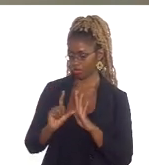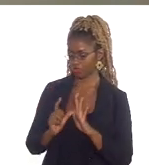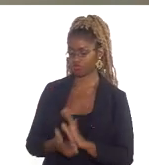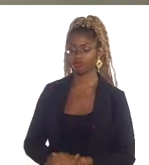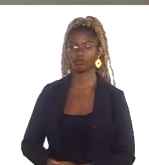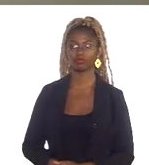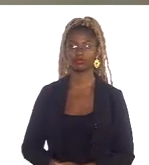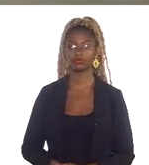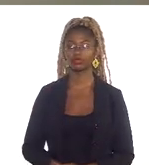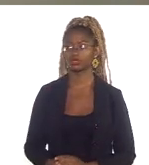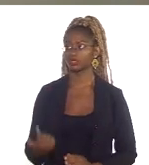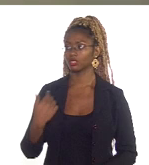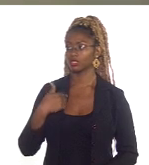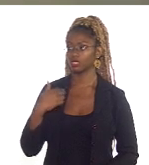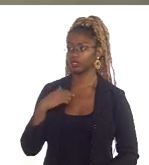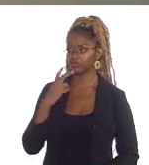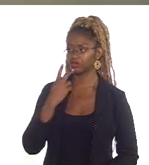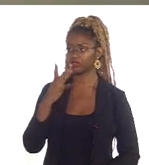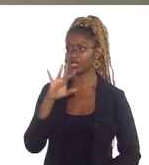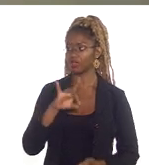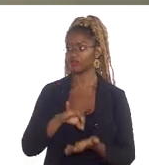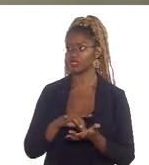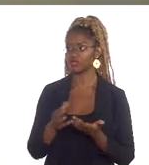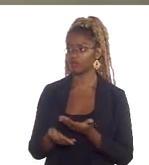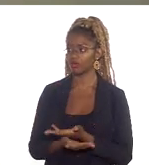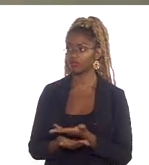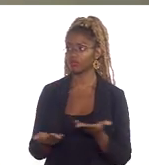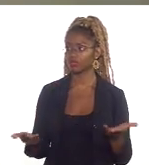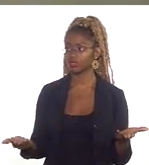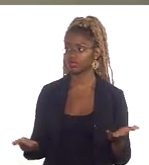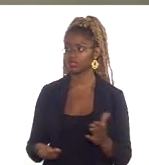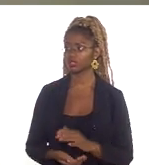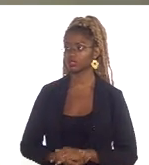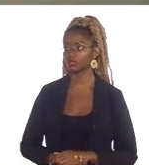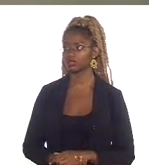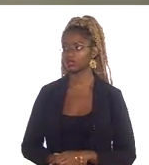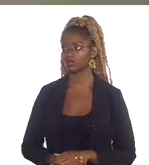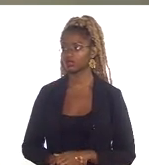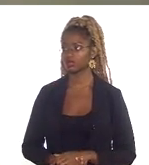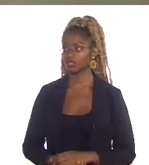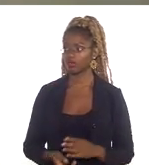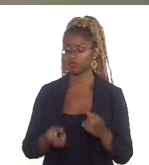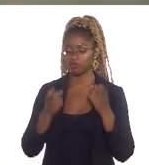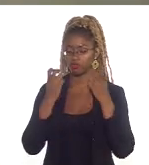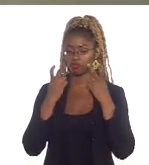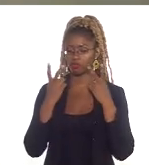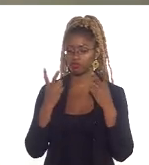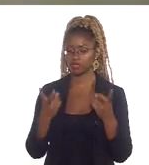E confesso e verifico